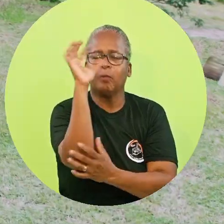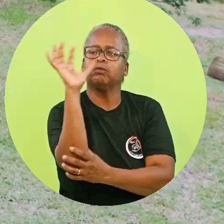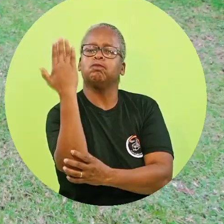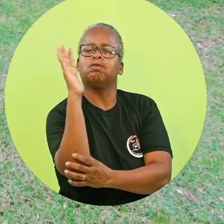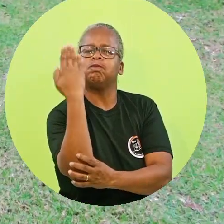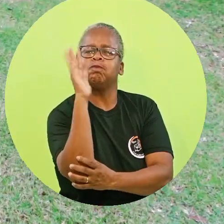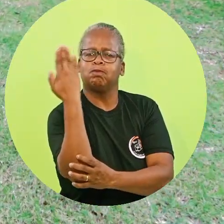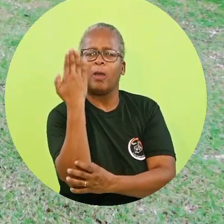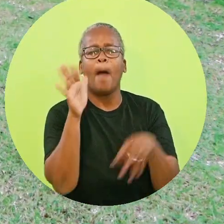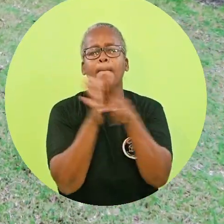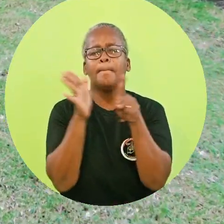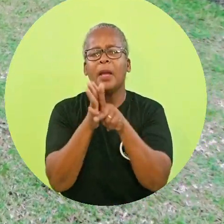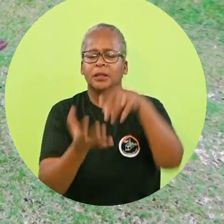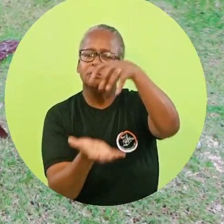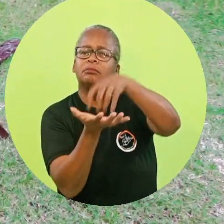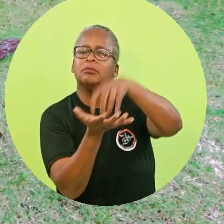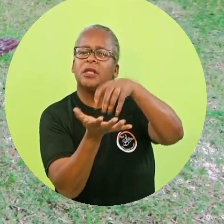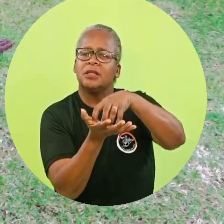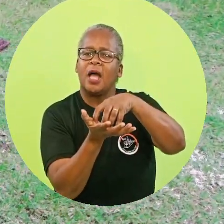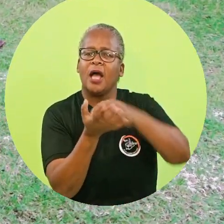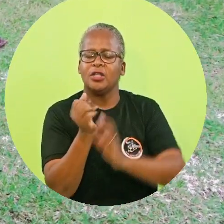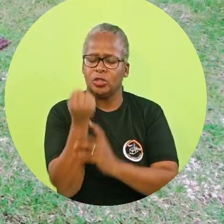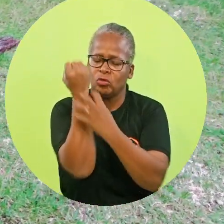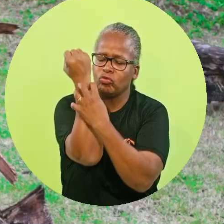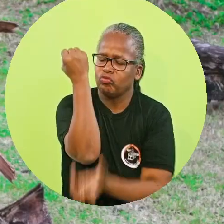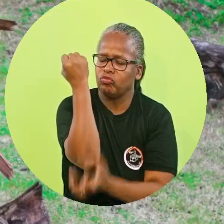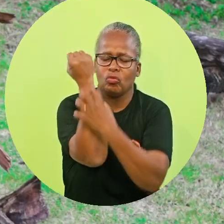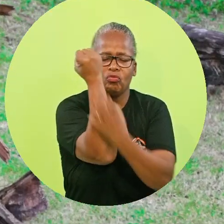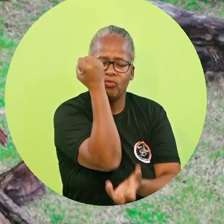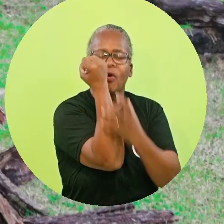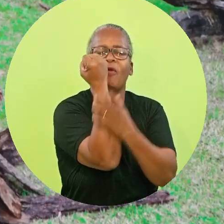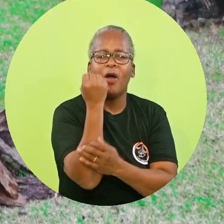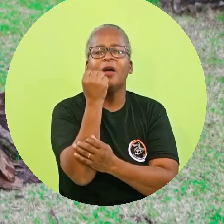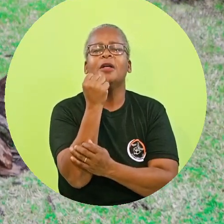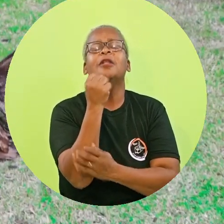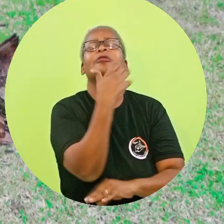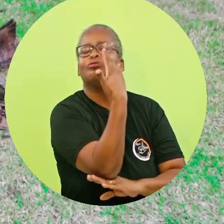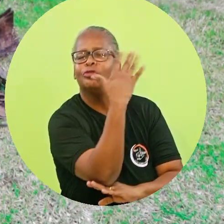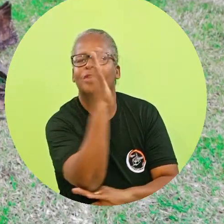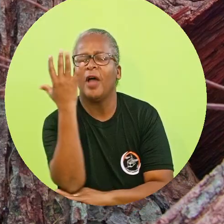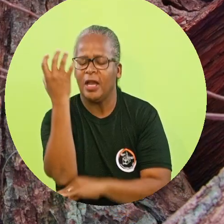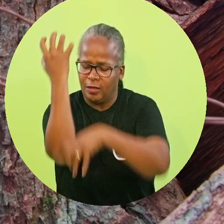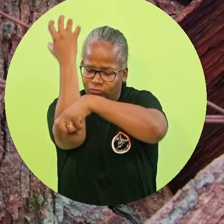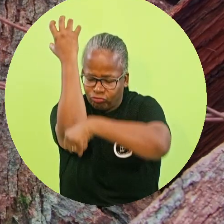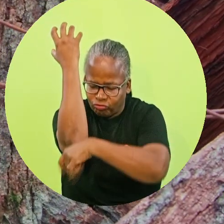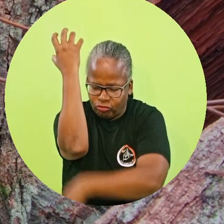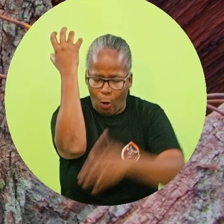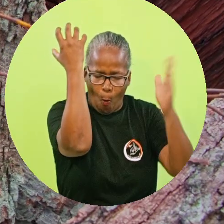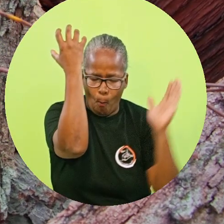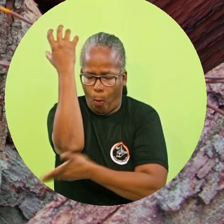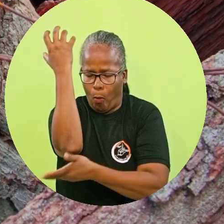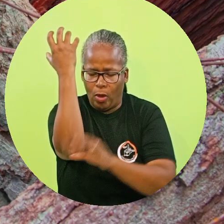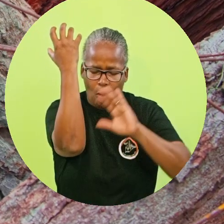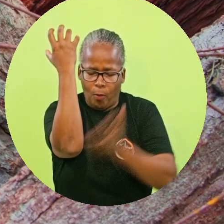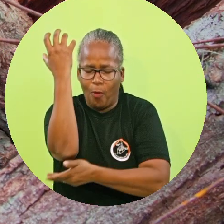Essas cascas são provas materiais, de podas não comunicadas e de árvores que tiveram suas raízes cortadas para se